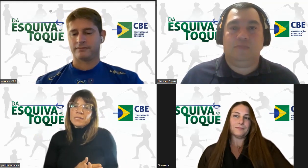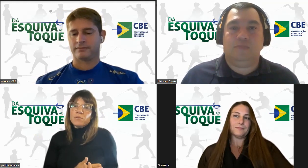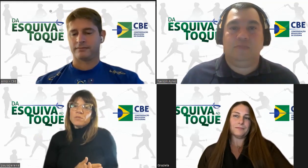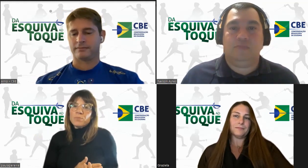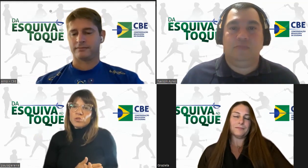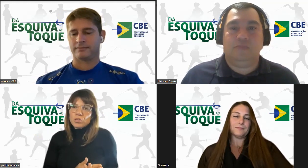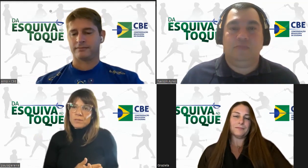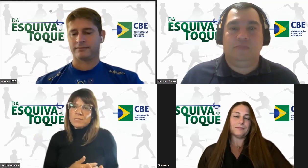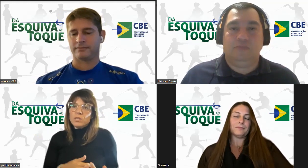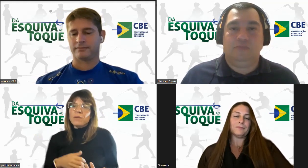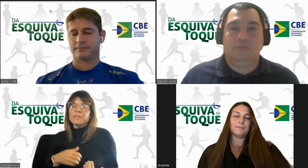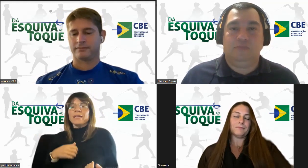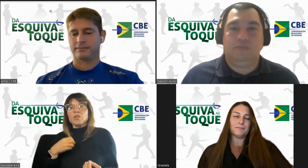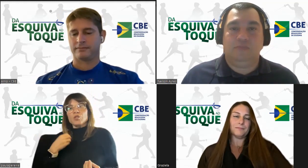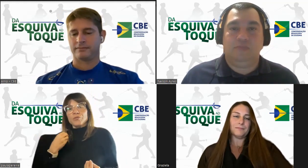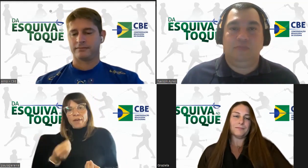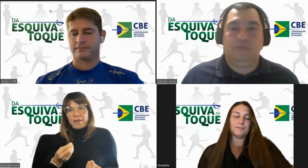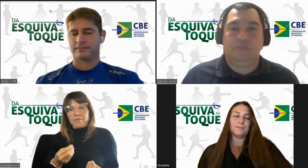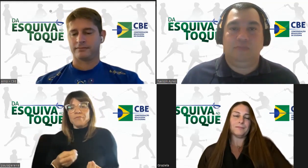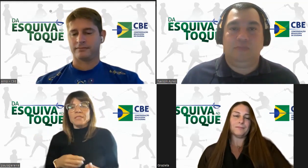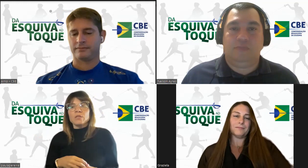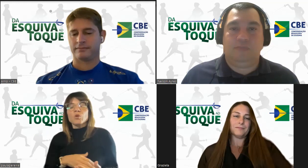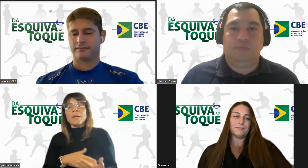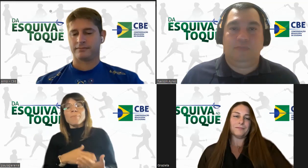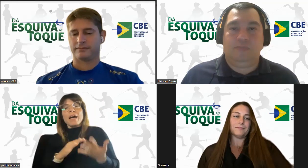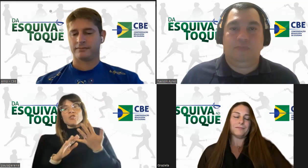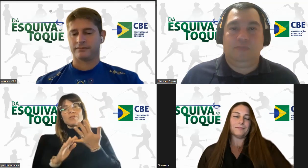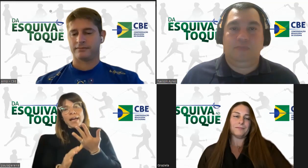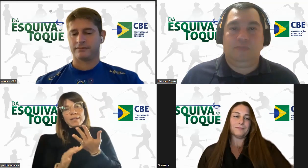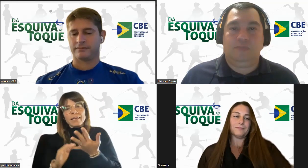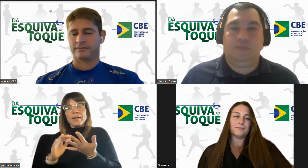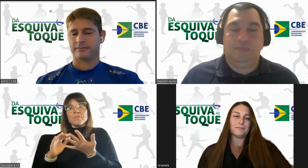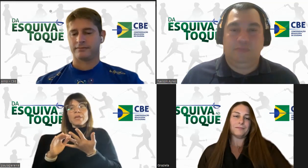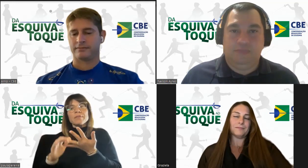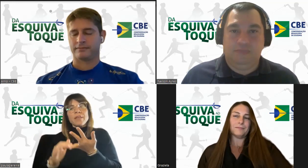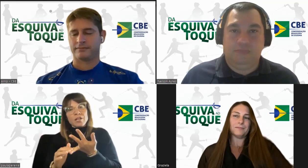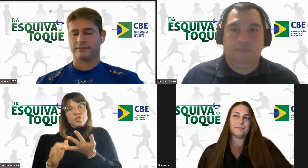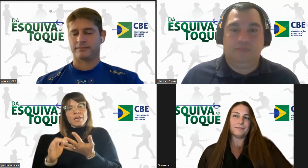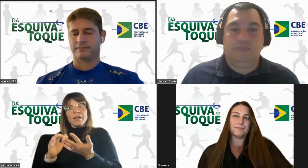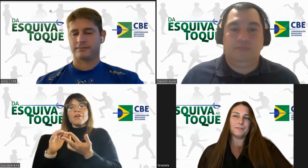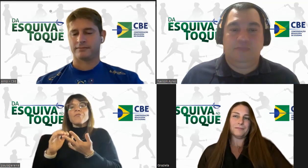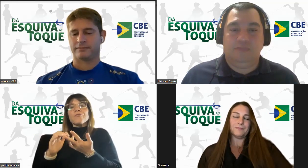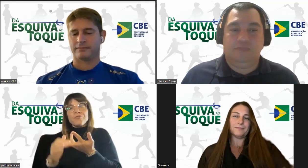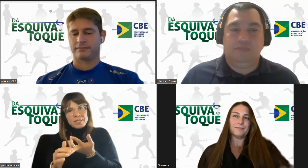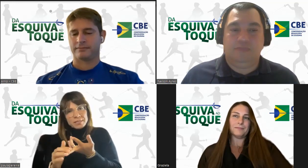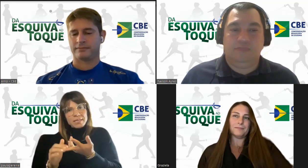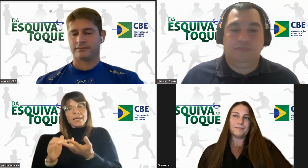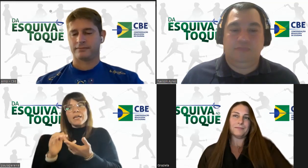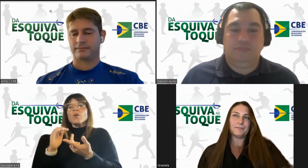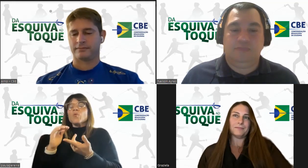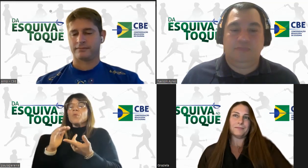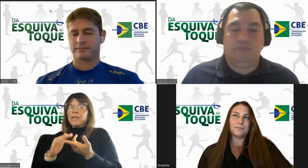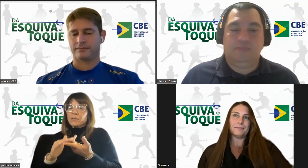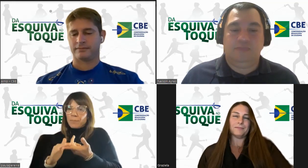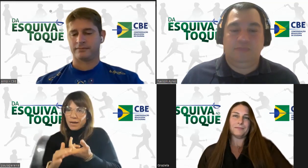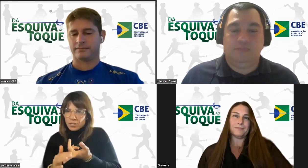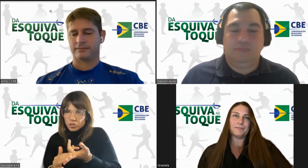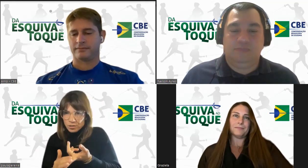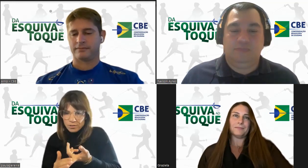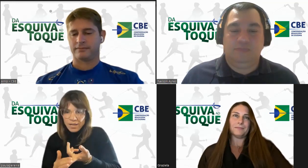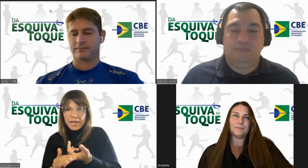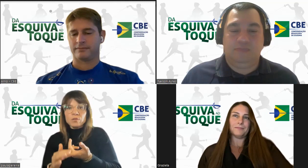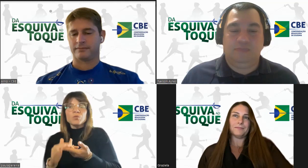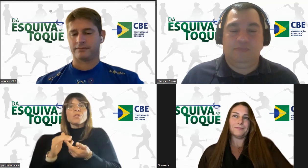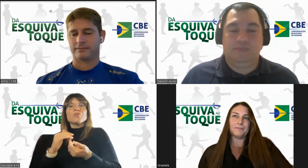então sempre digo assim que o atleta que tiver fazendo toda a parte técnica tática física cuidando